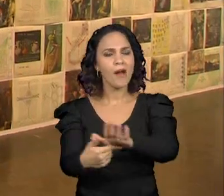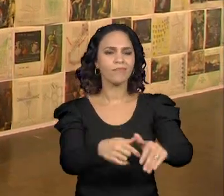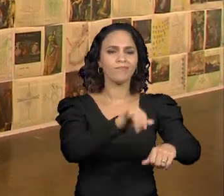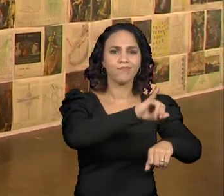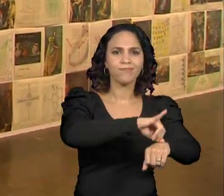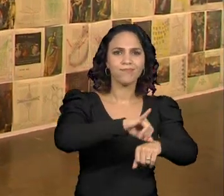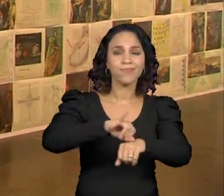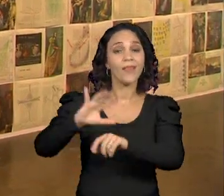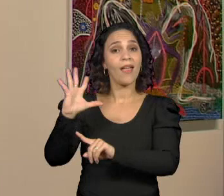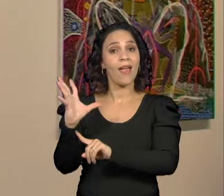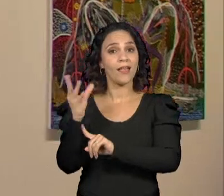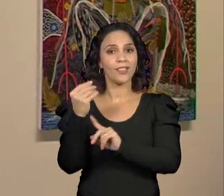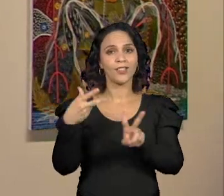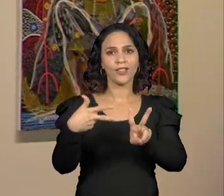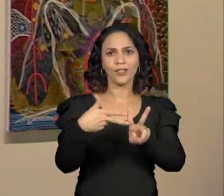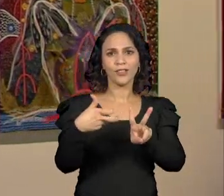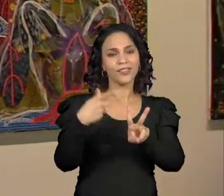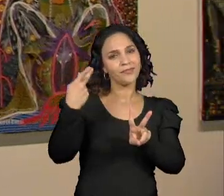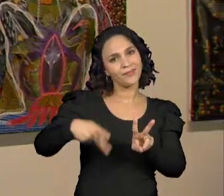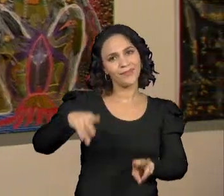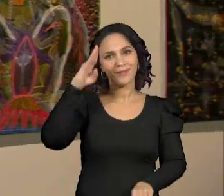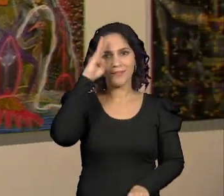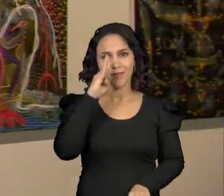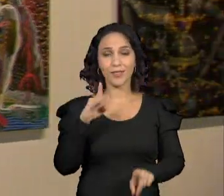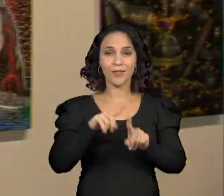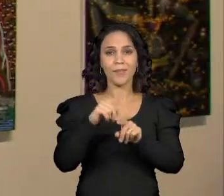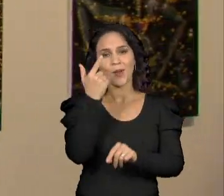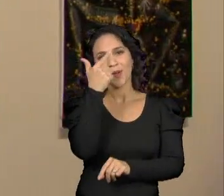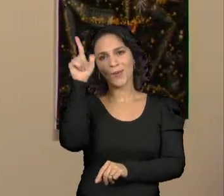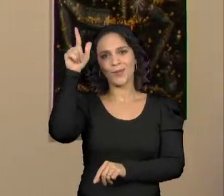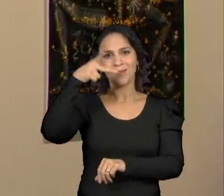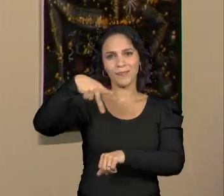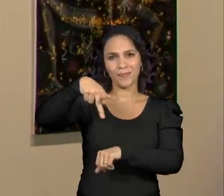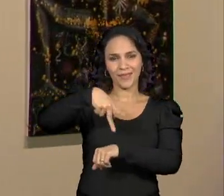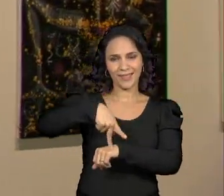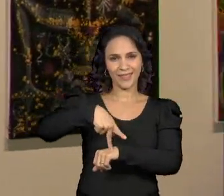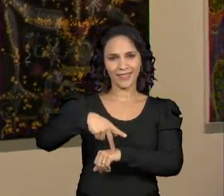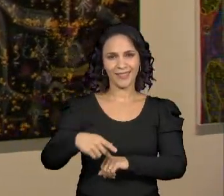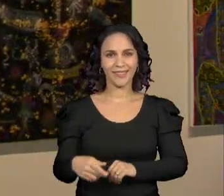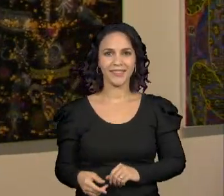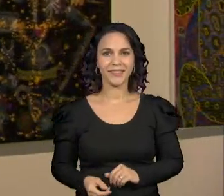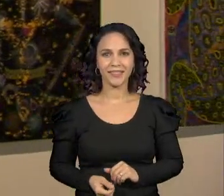de artistas indígenas do Brasil e de outros países.